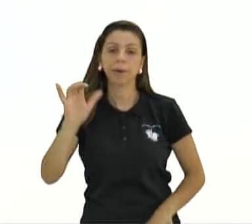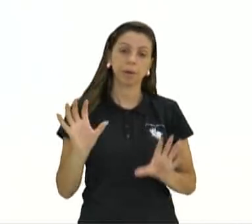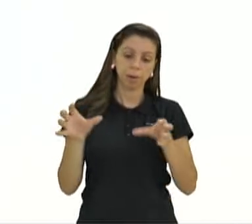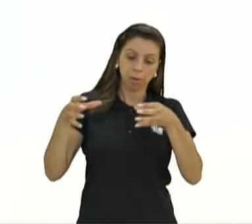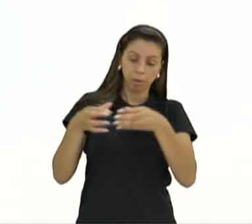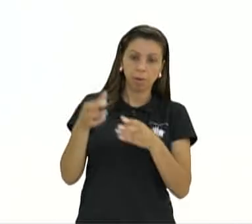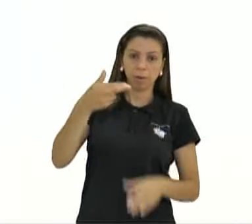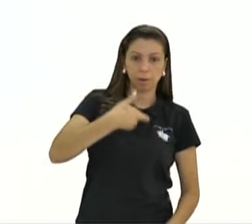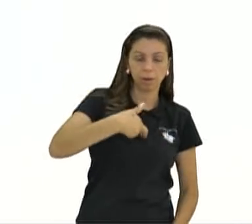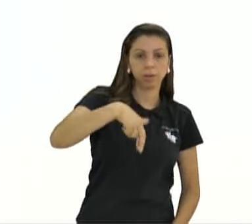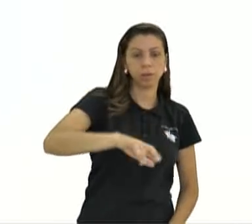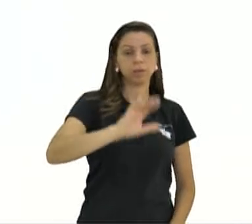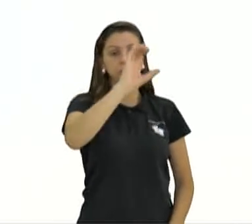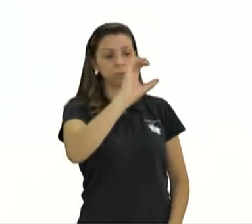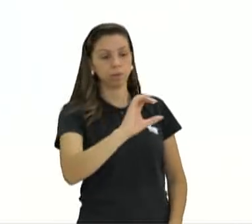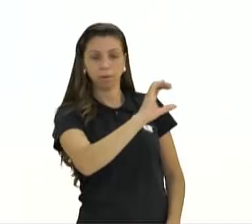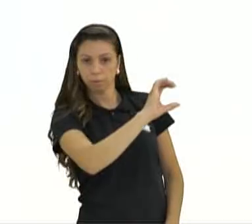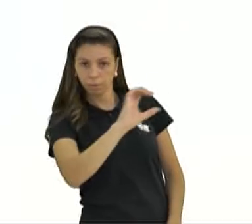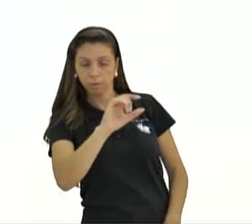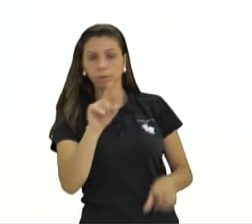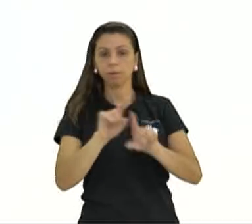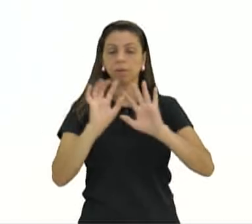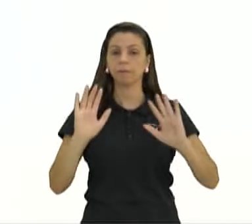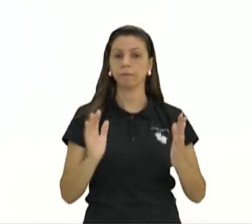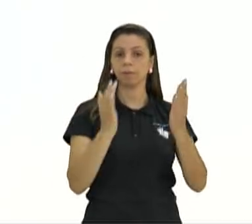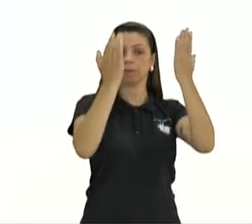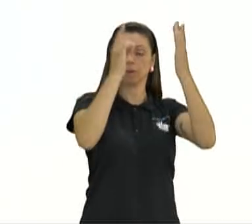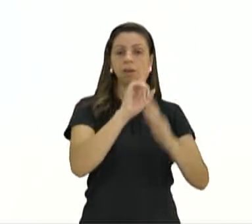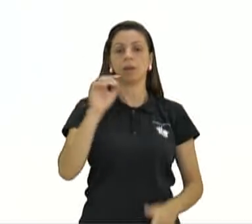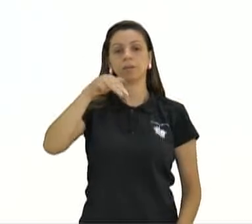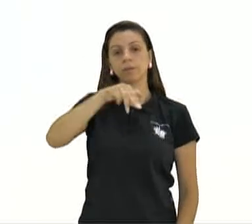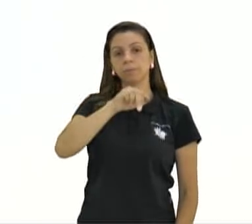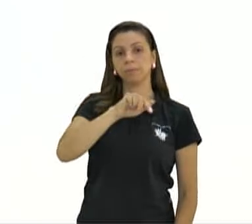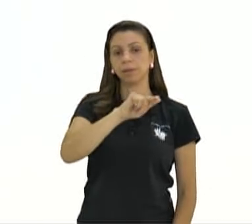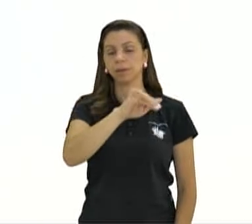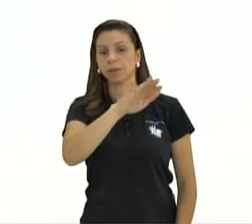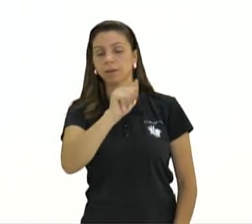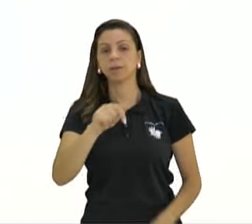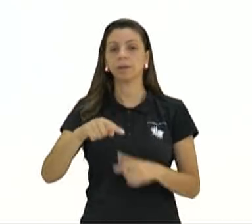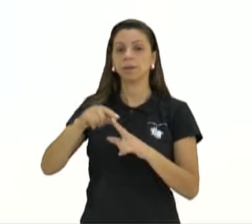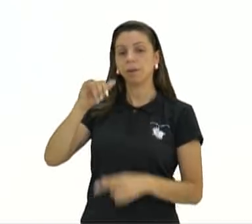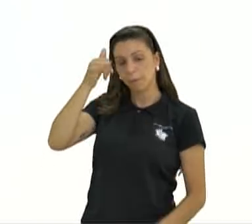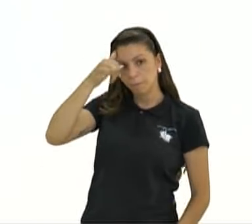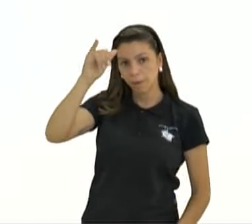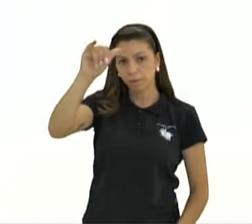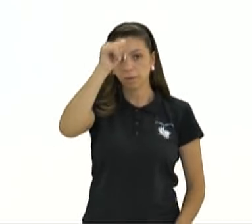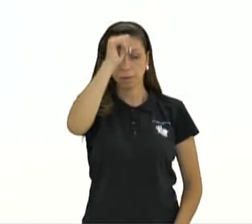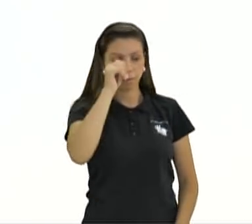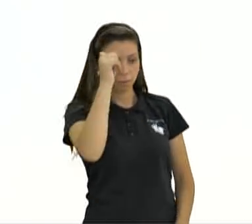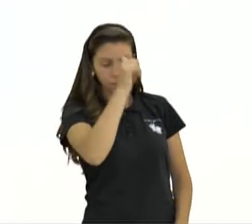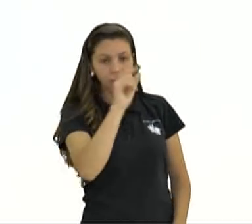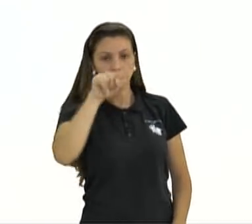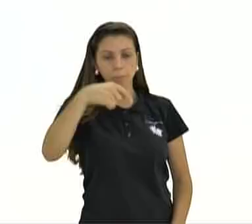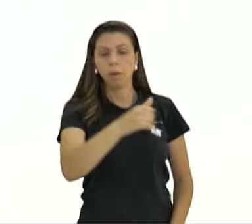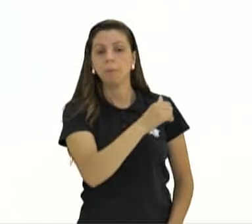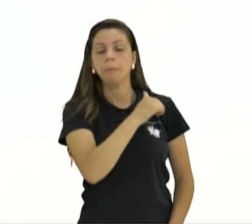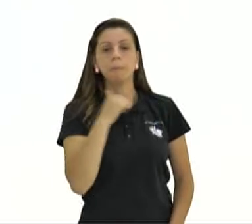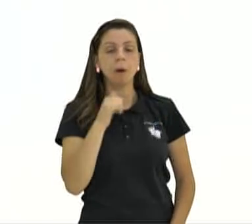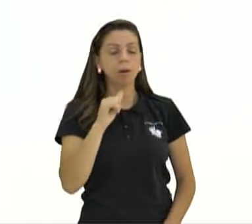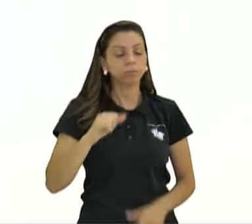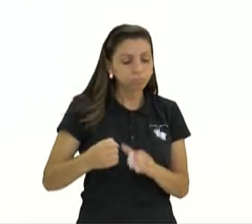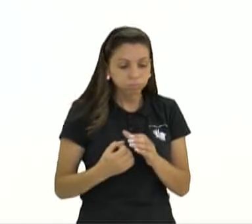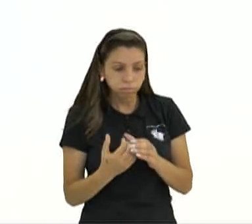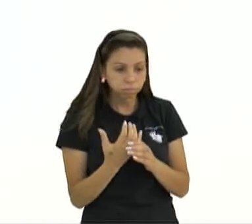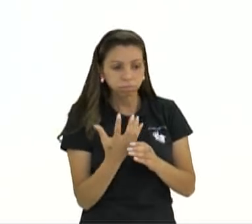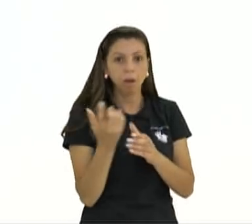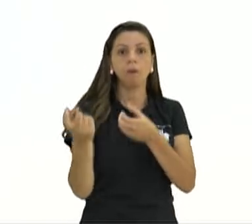tem o boi ligado à religião católica e aos festejos de Minas Gerais. O boi é batizado, depois morre e ressuscita. O ano inteiro esse ciclo